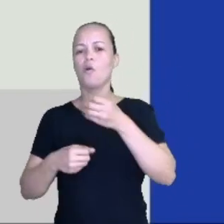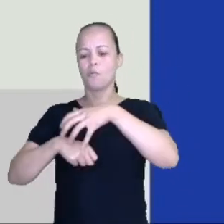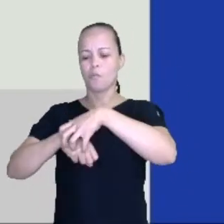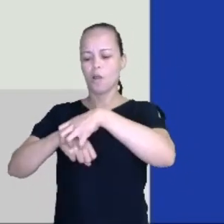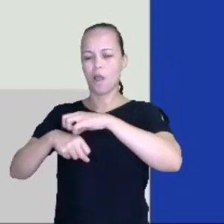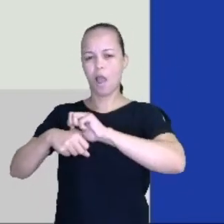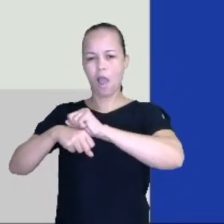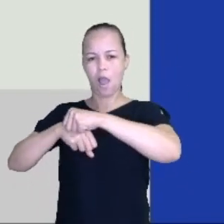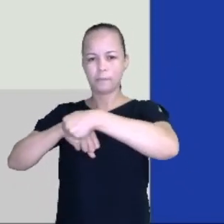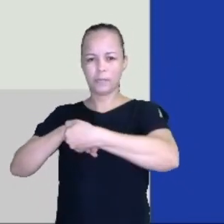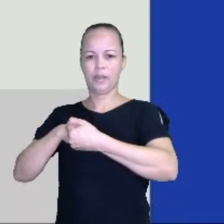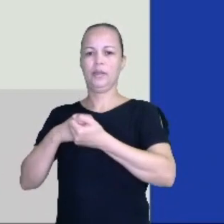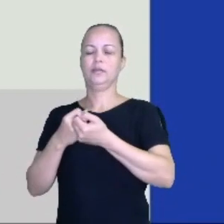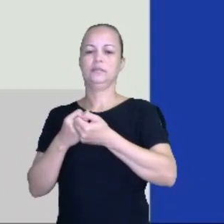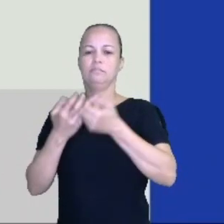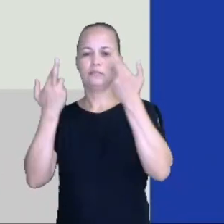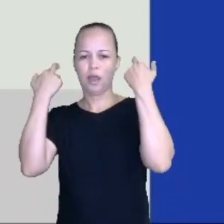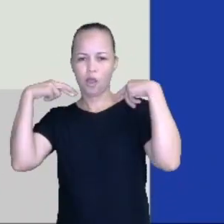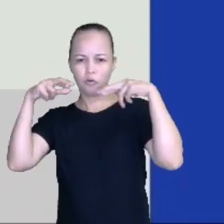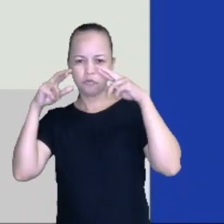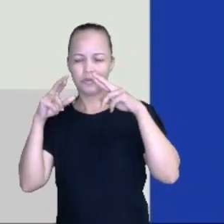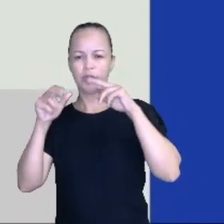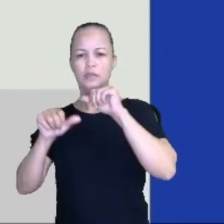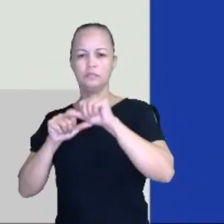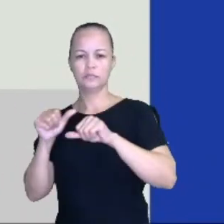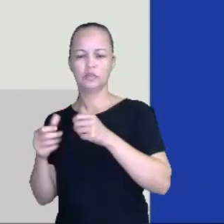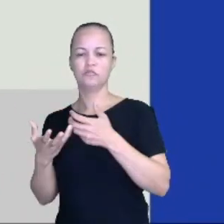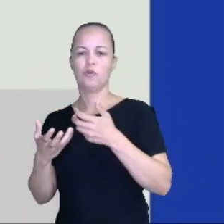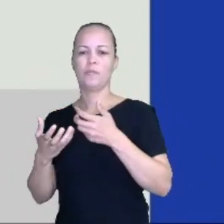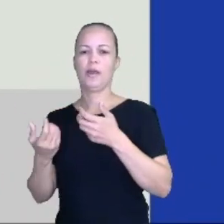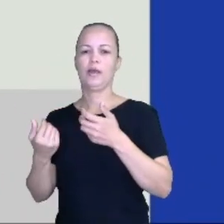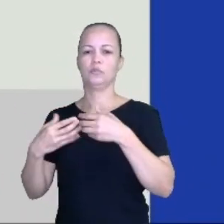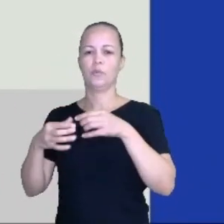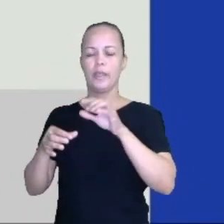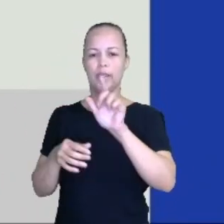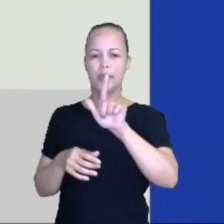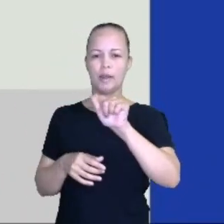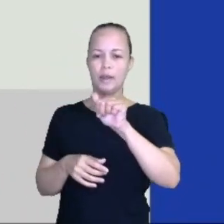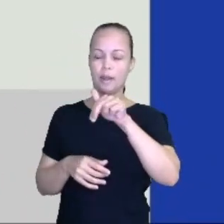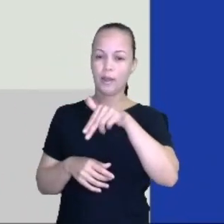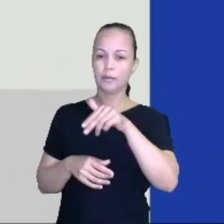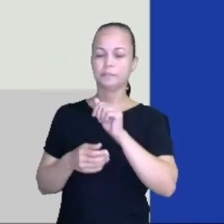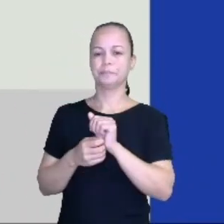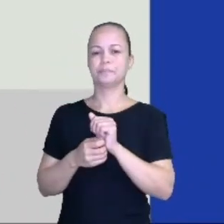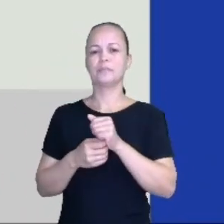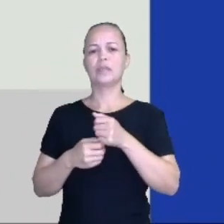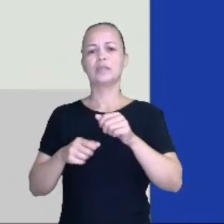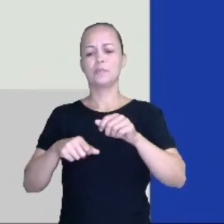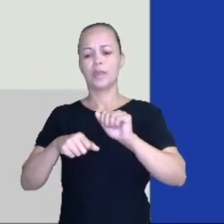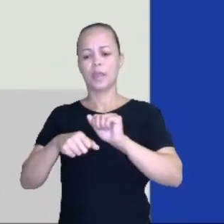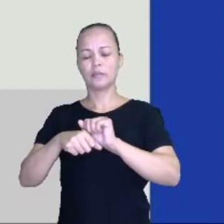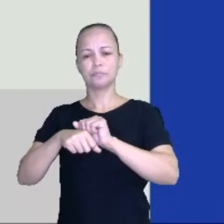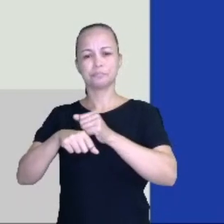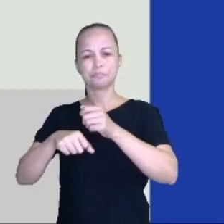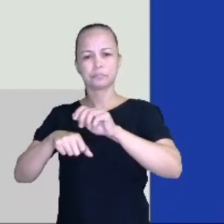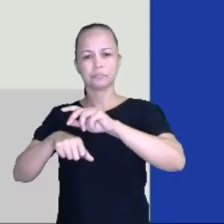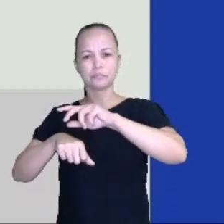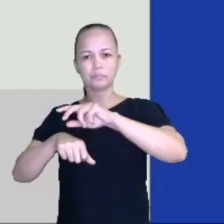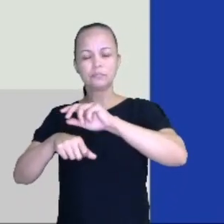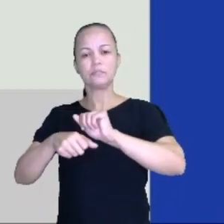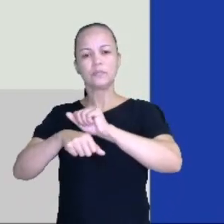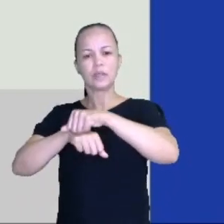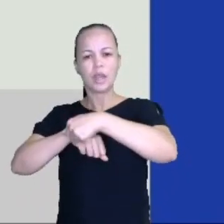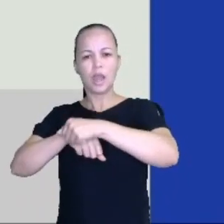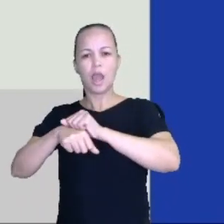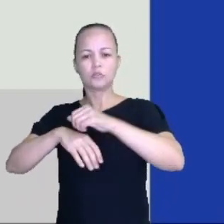que é transformada em lã, como o sapato de couro de animal, ou de origem mineral, das rochas, do solo, como a argila para